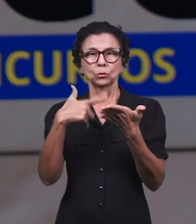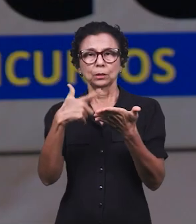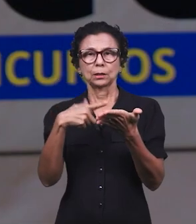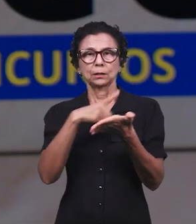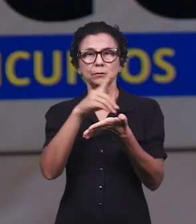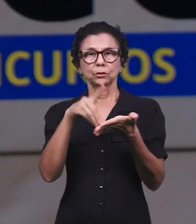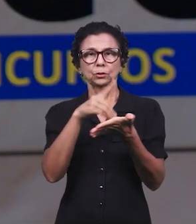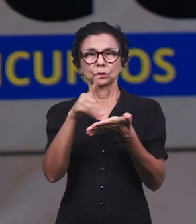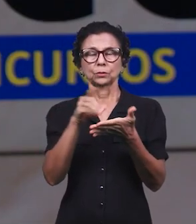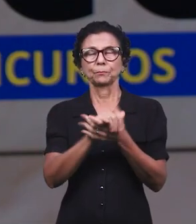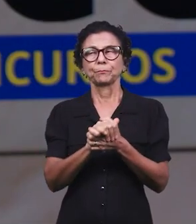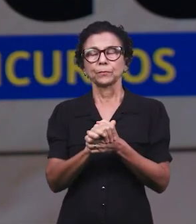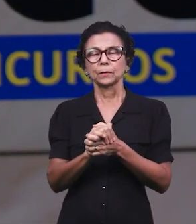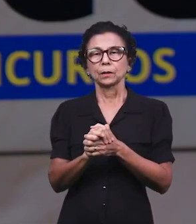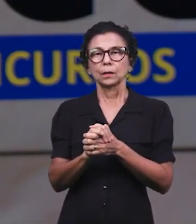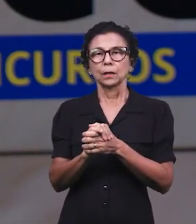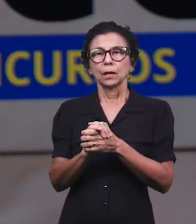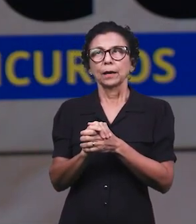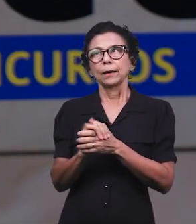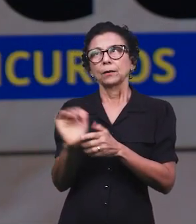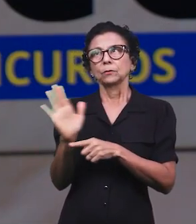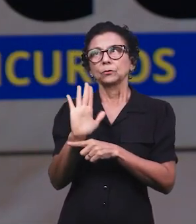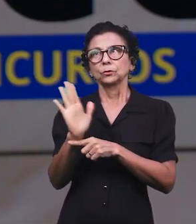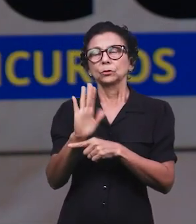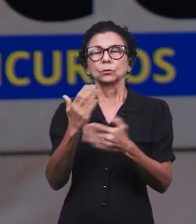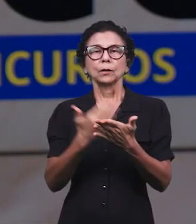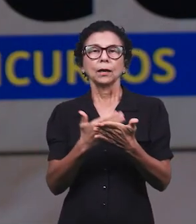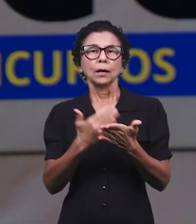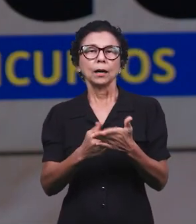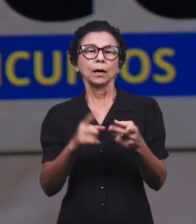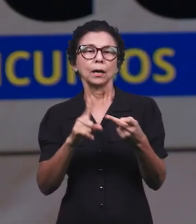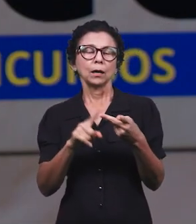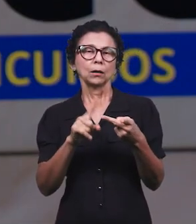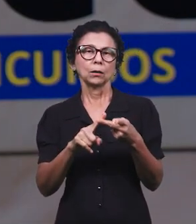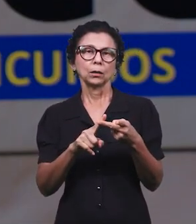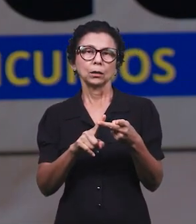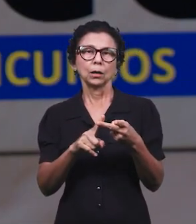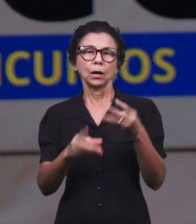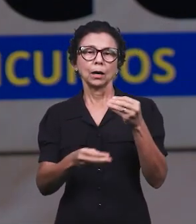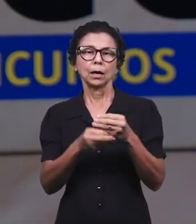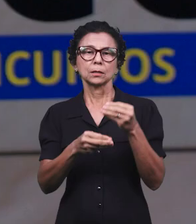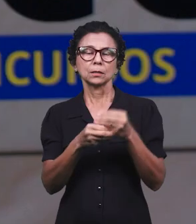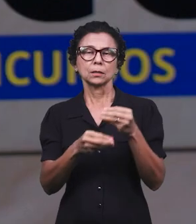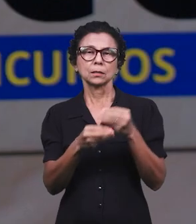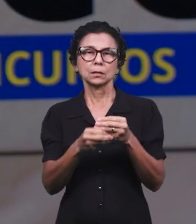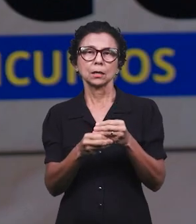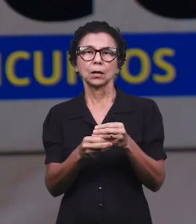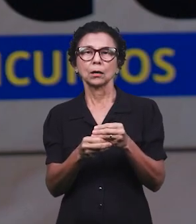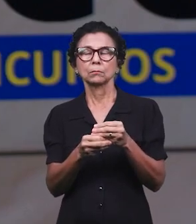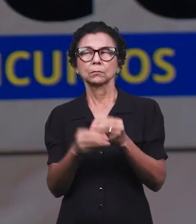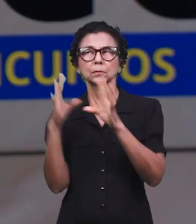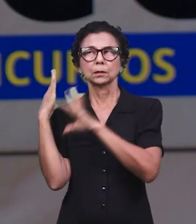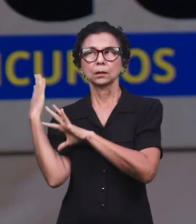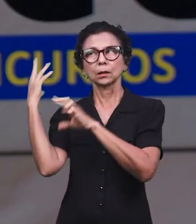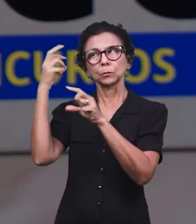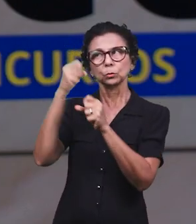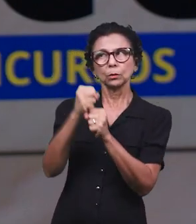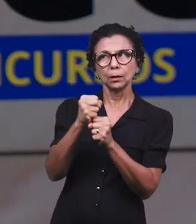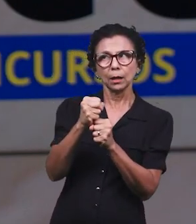com videoaulas, com ferramentas adicionais de revisão, mapas mentais,